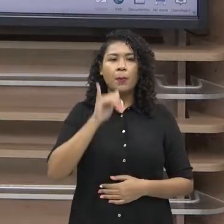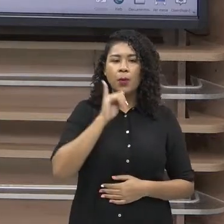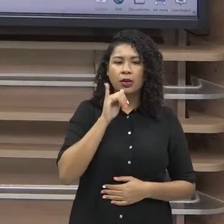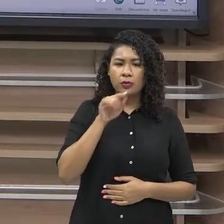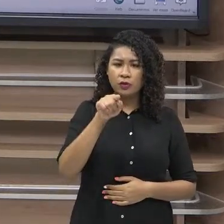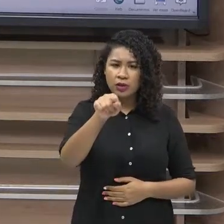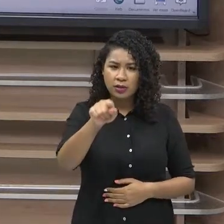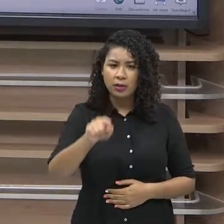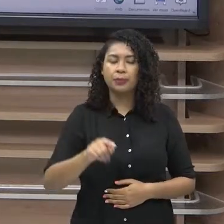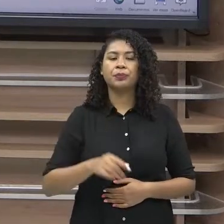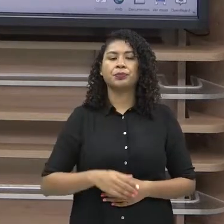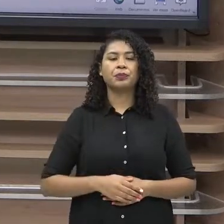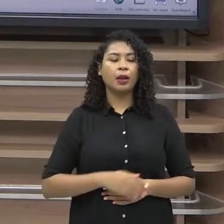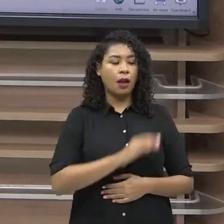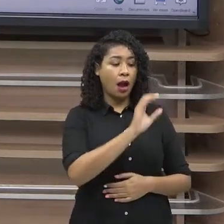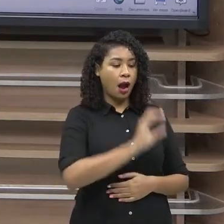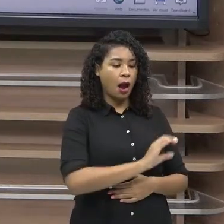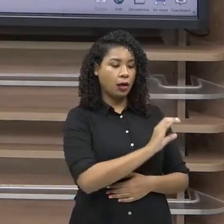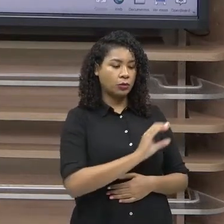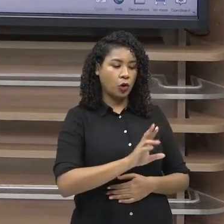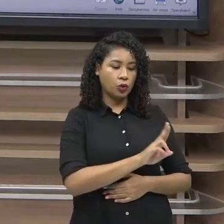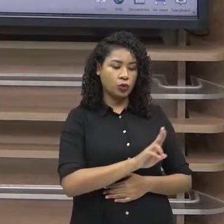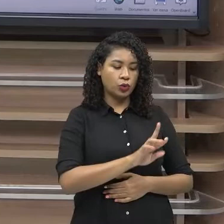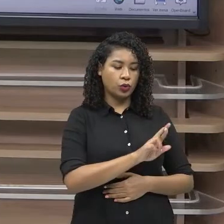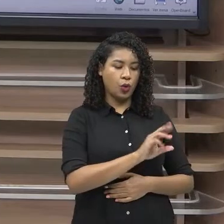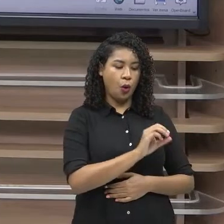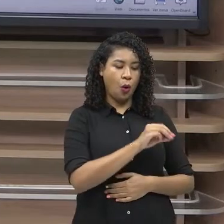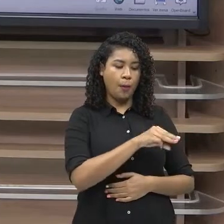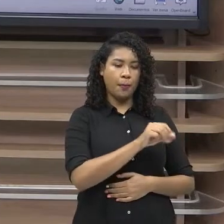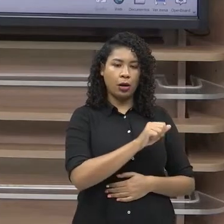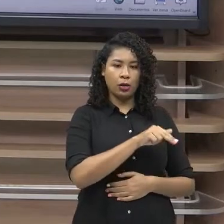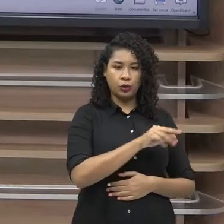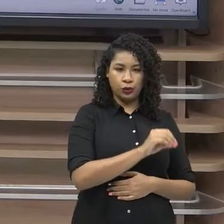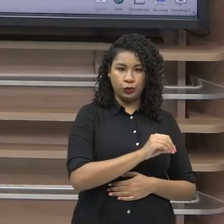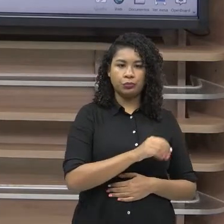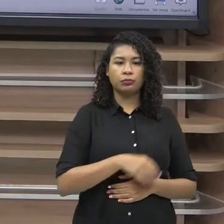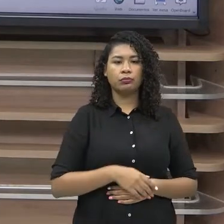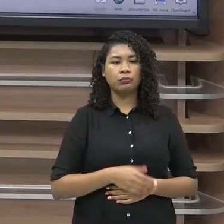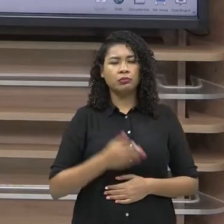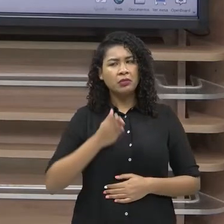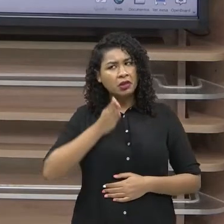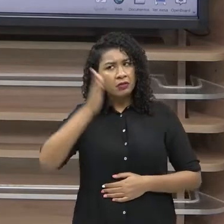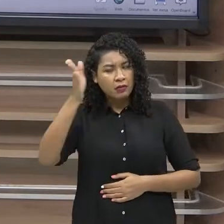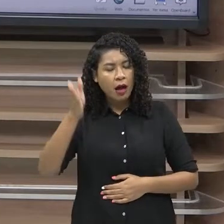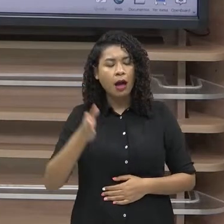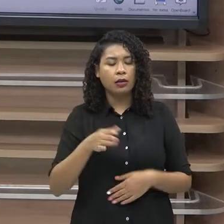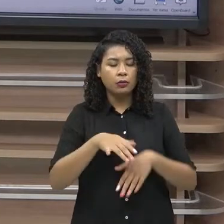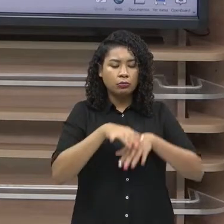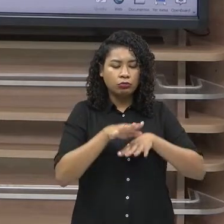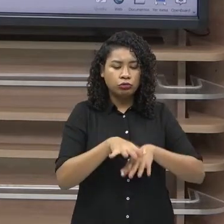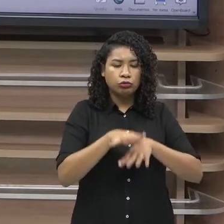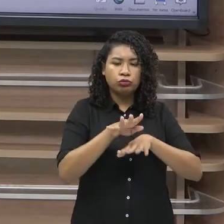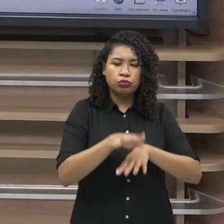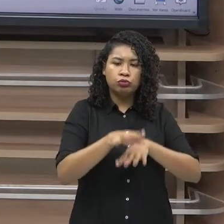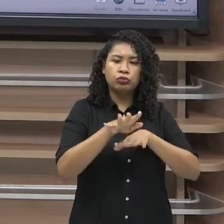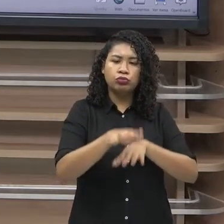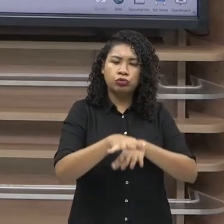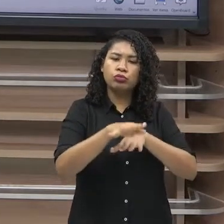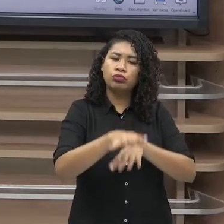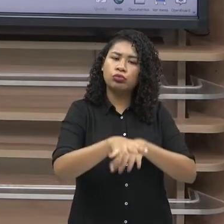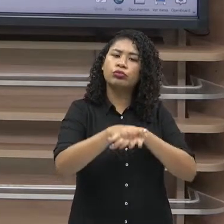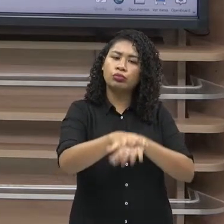que é católico romano vai para uma procissão, né? Alguns dias